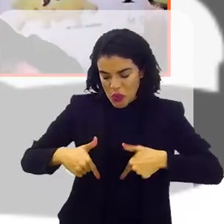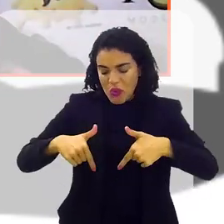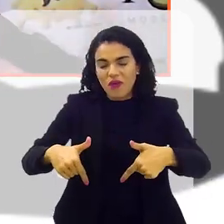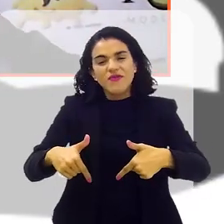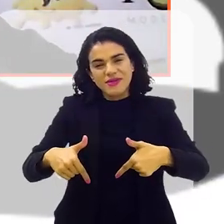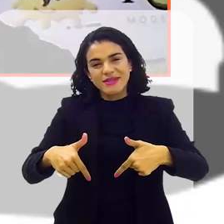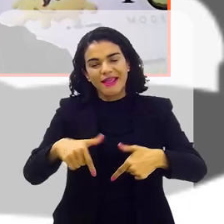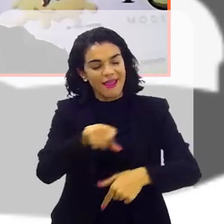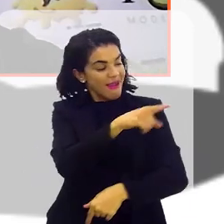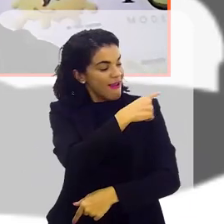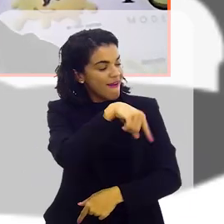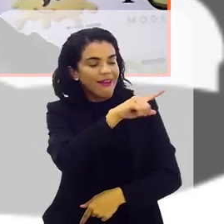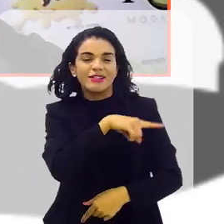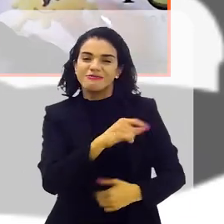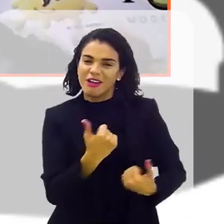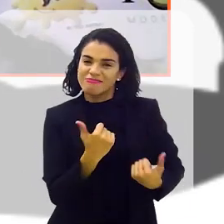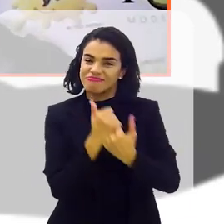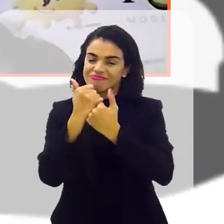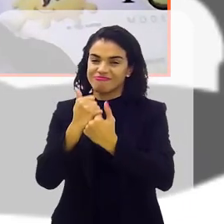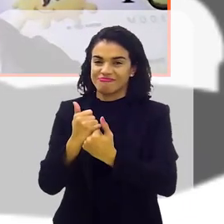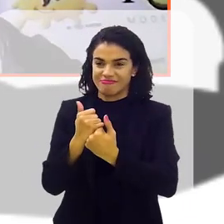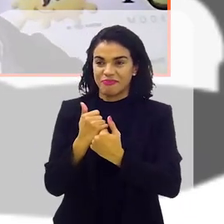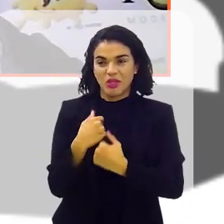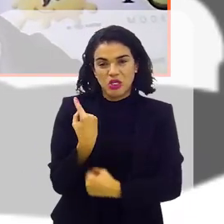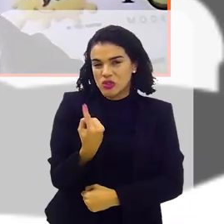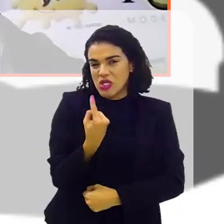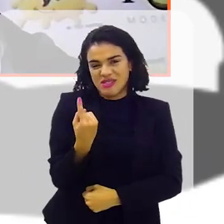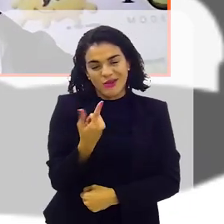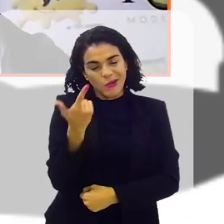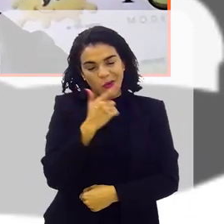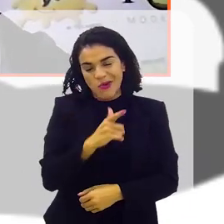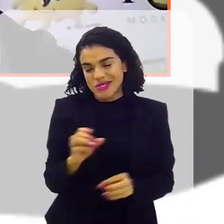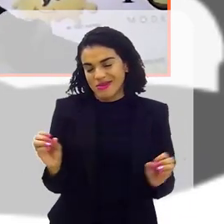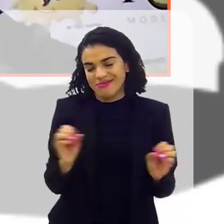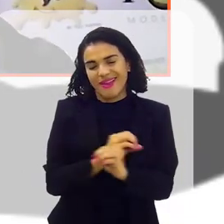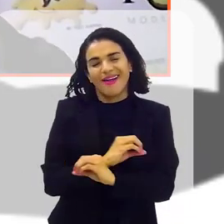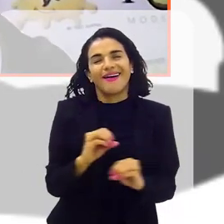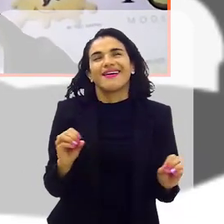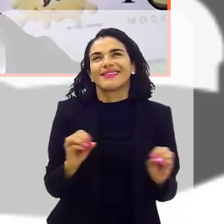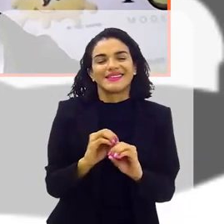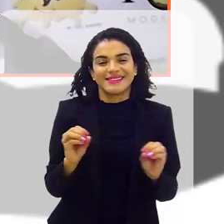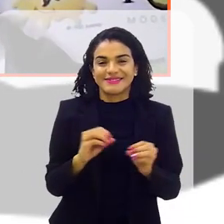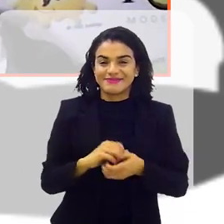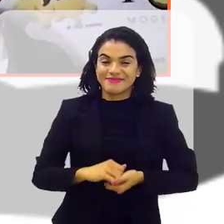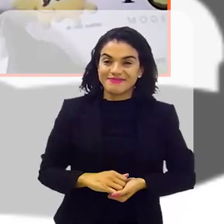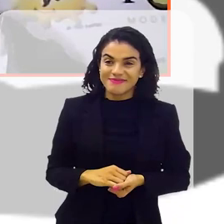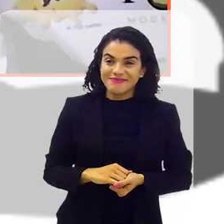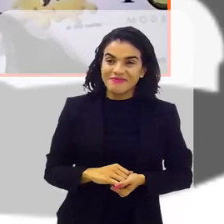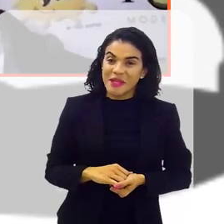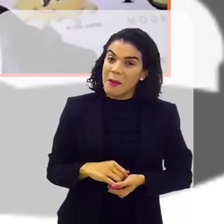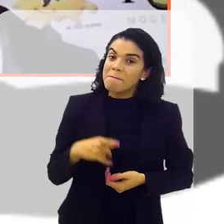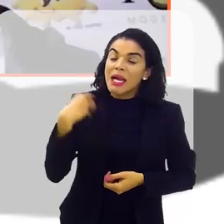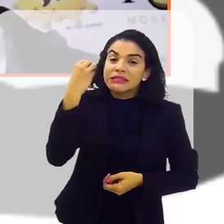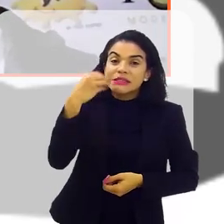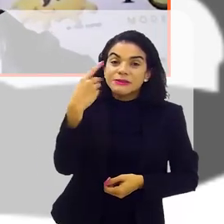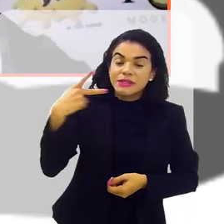me meter a fazer eles vão junto comigo porque sozinho eu não consigo fazer nada de maneira nenhuma